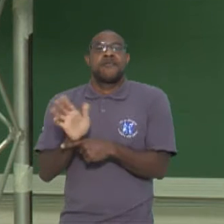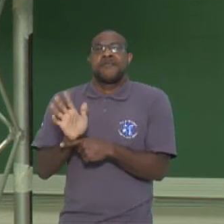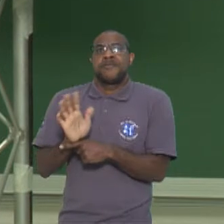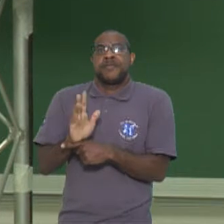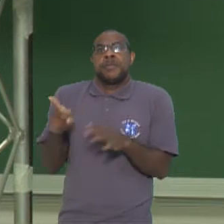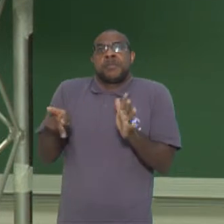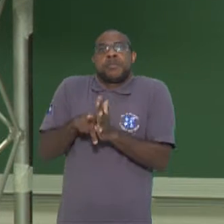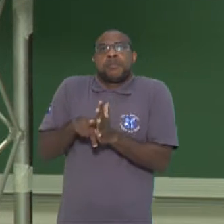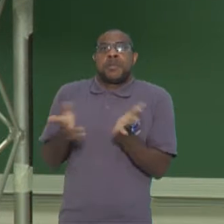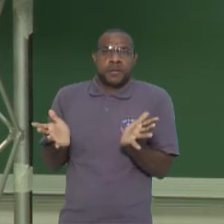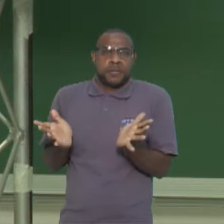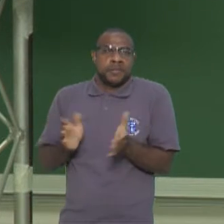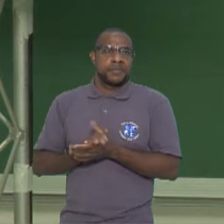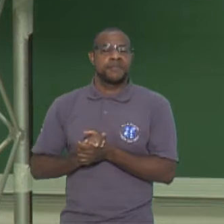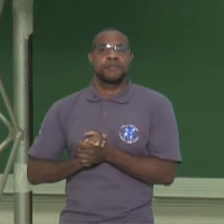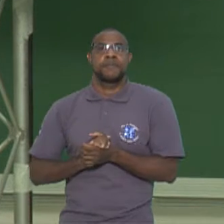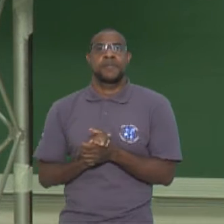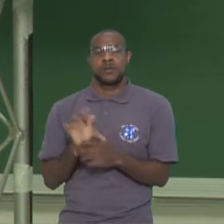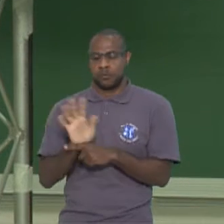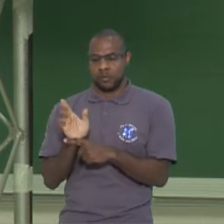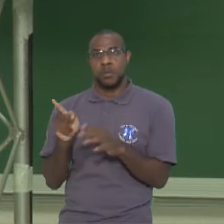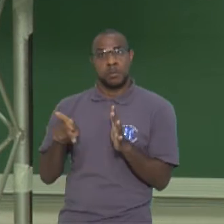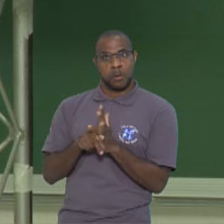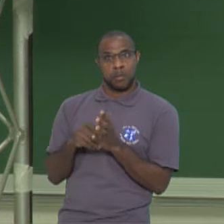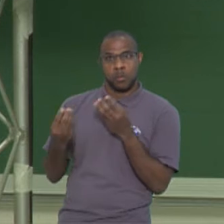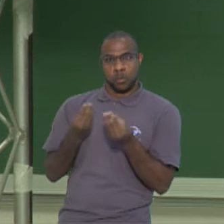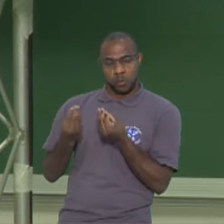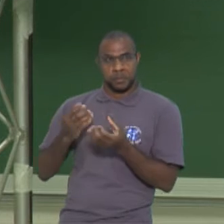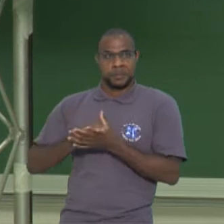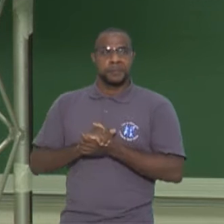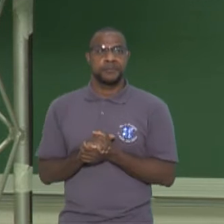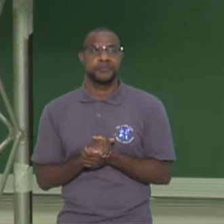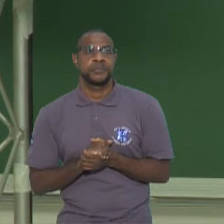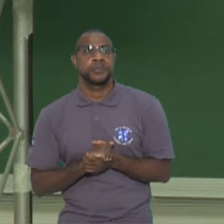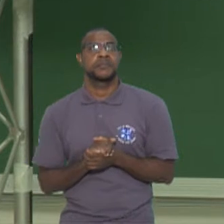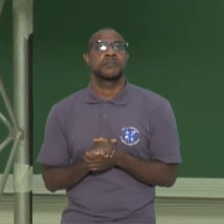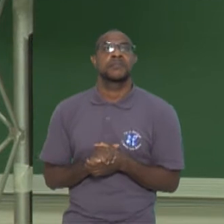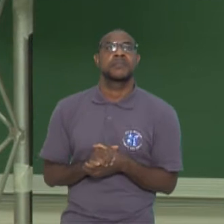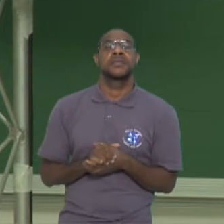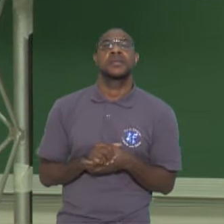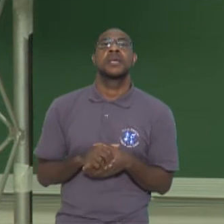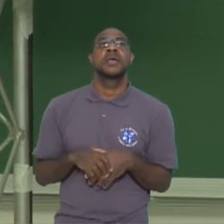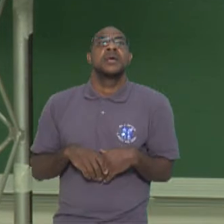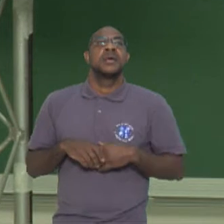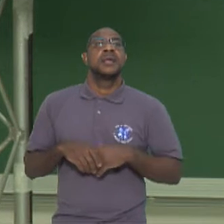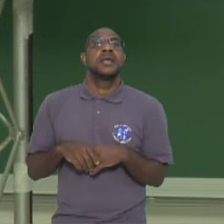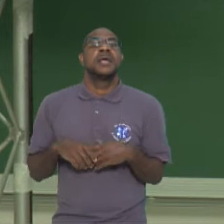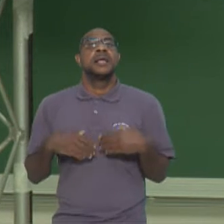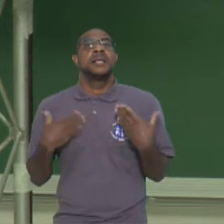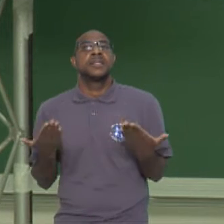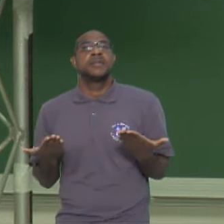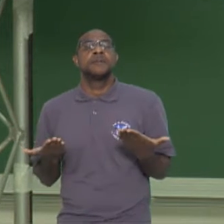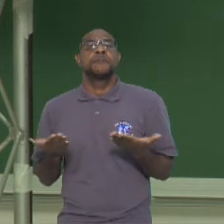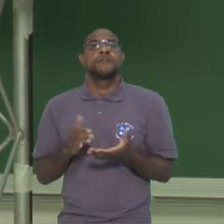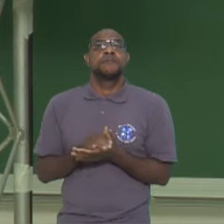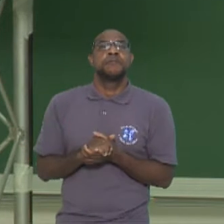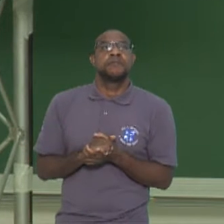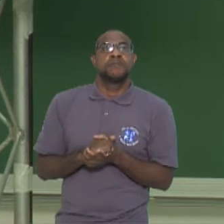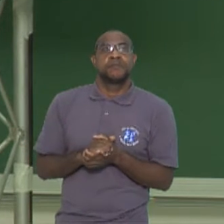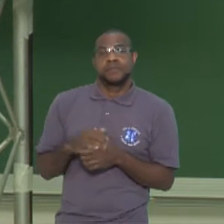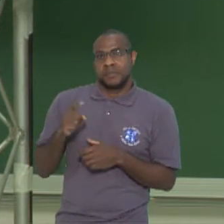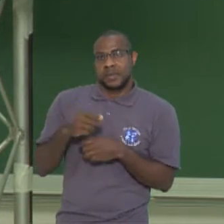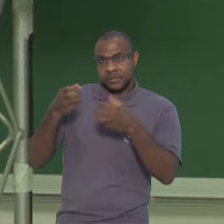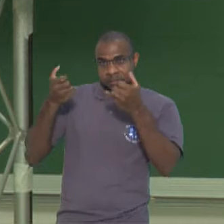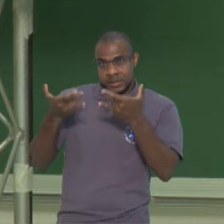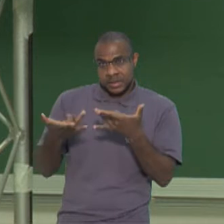tanto para alcançar aí um grande público, não tanto para conquistar